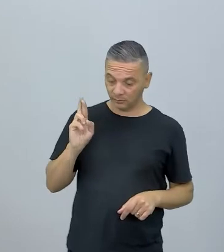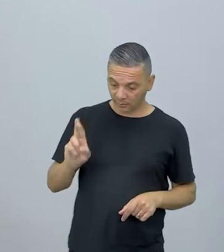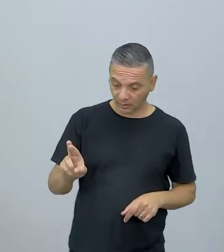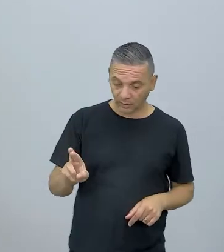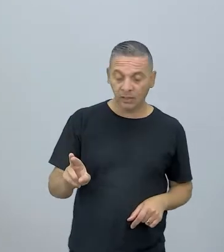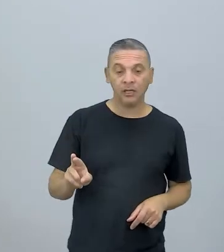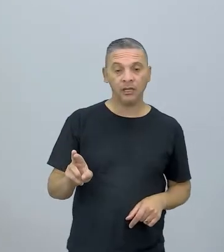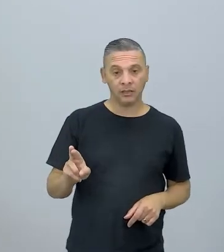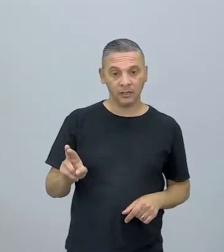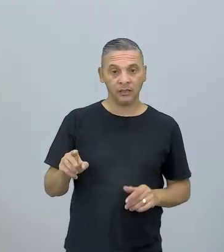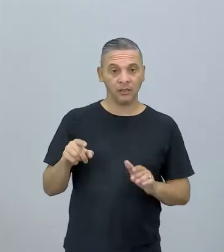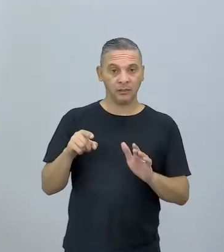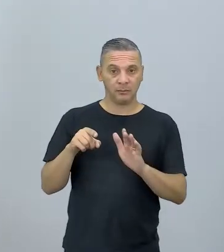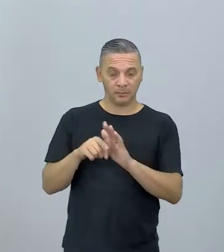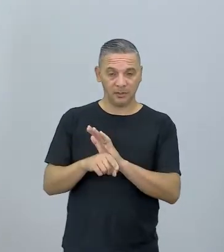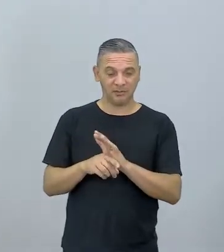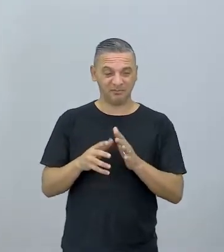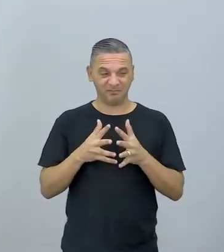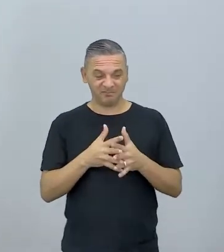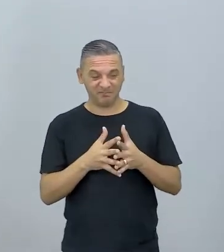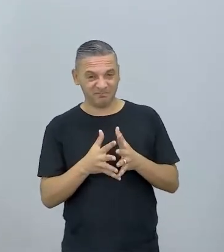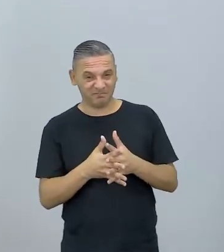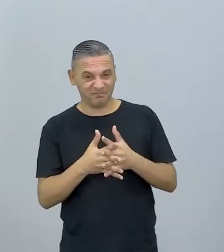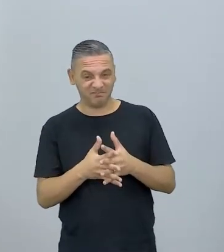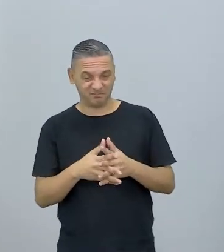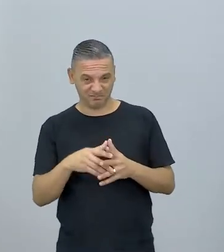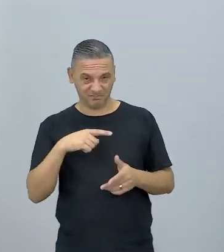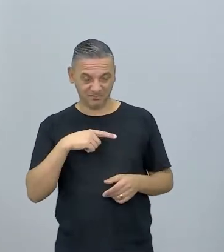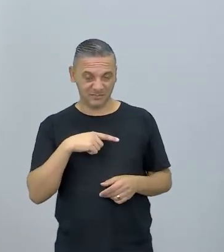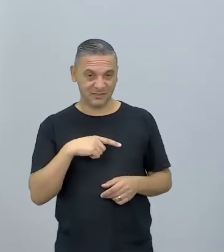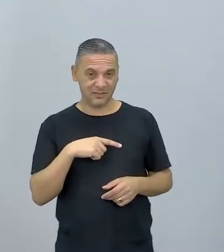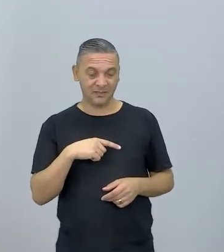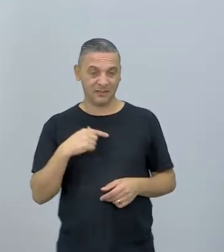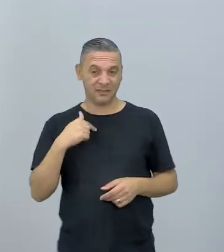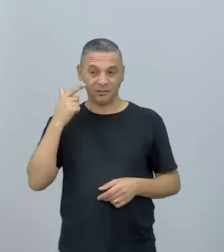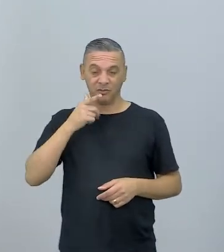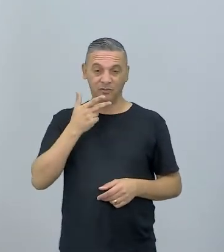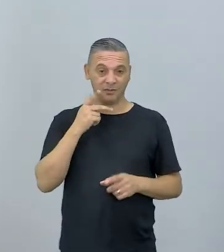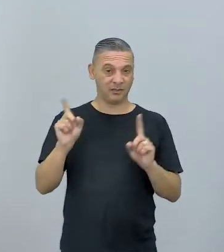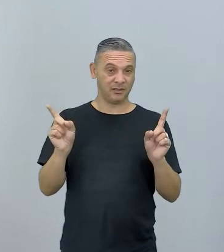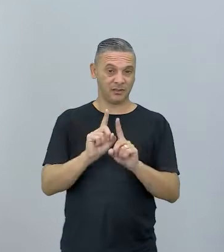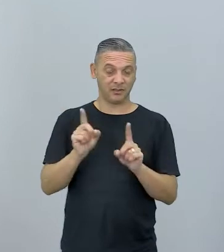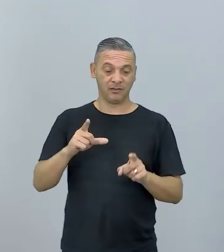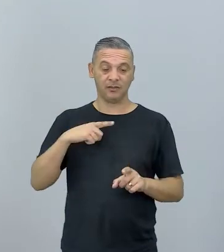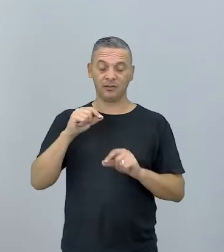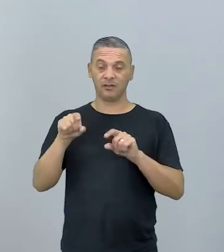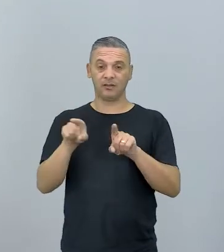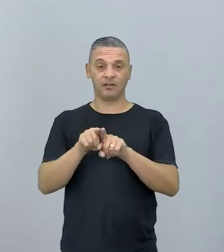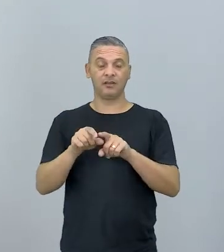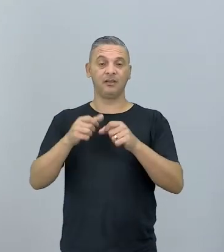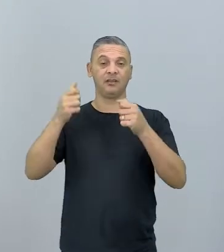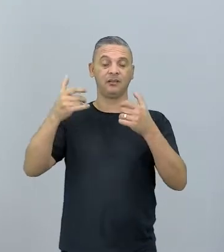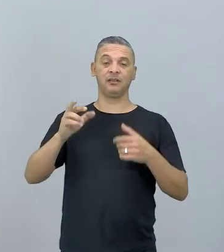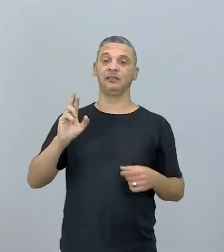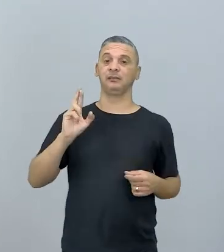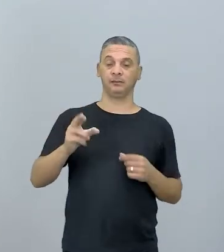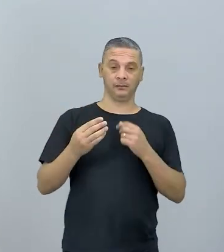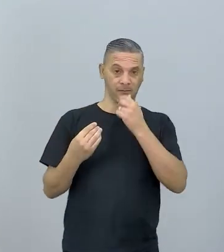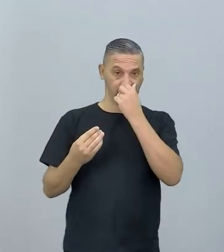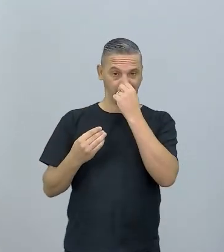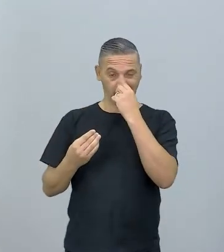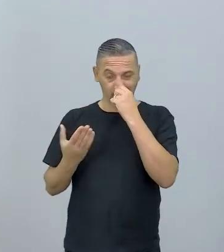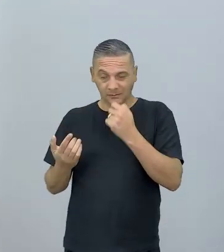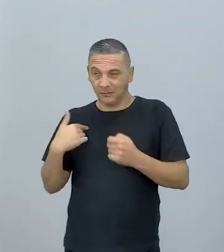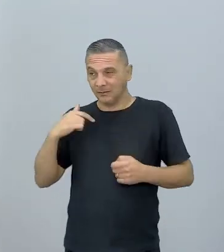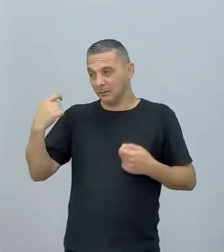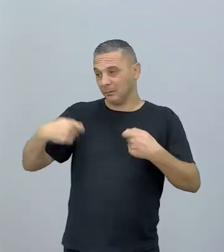pergunta, que é uma pergunta complicada que eu já falei no começo, né? Não vou repetir, para responder essa pergunta, então